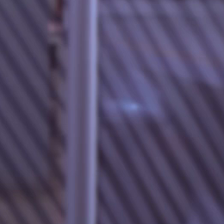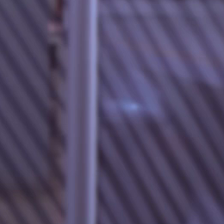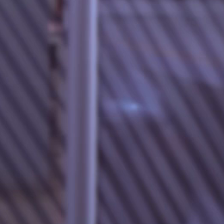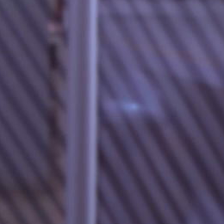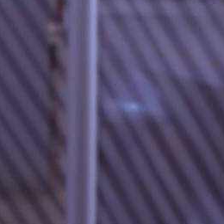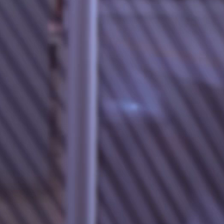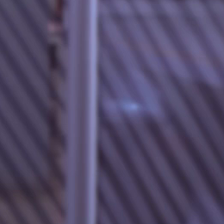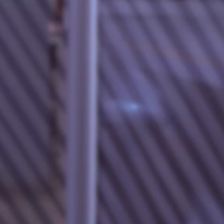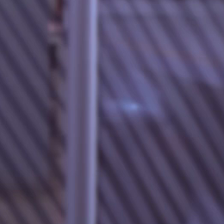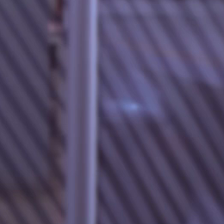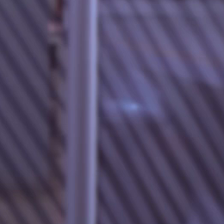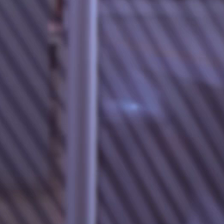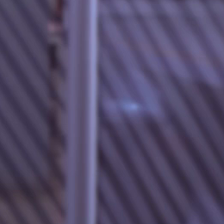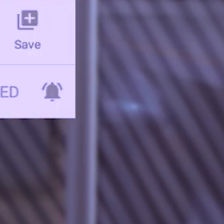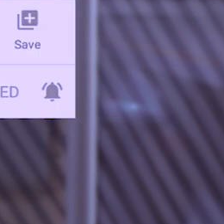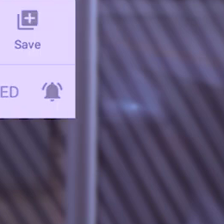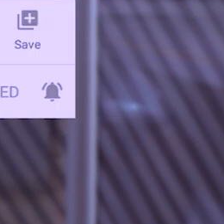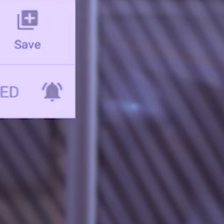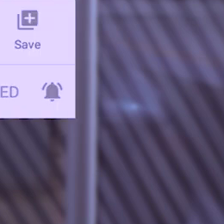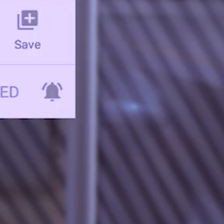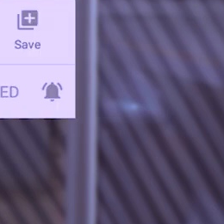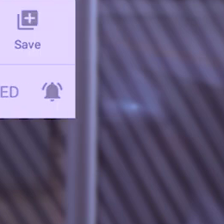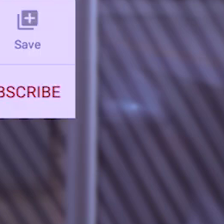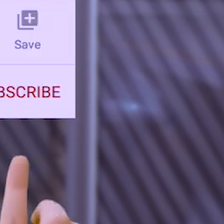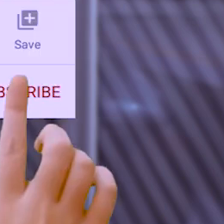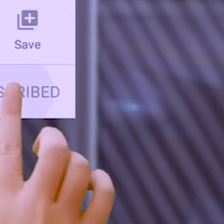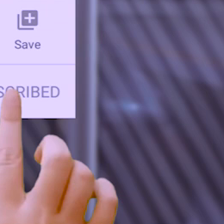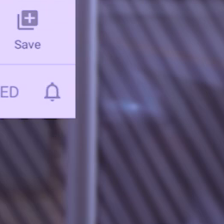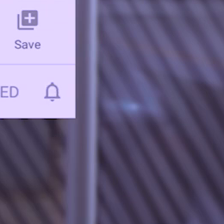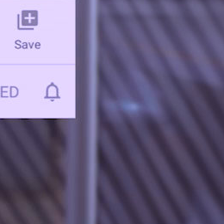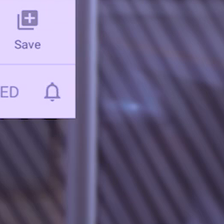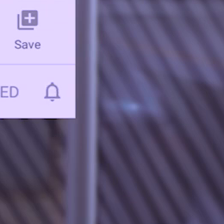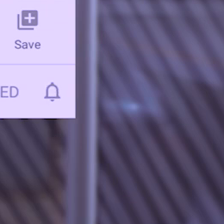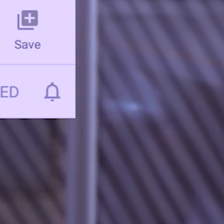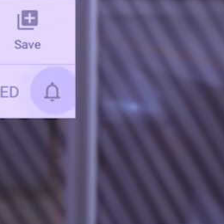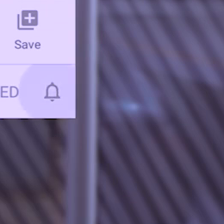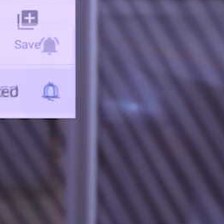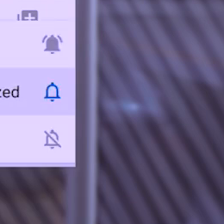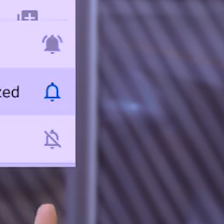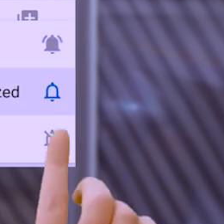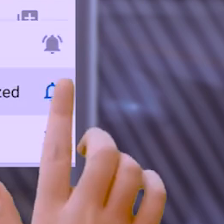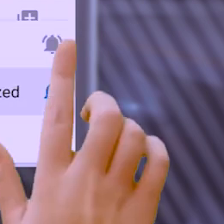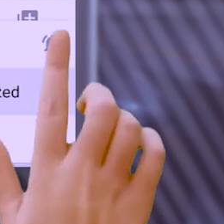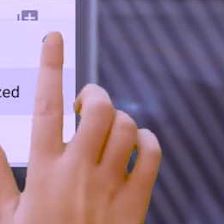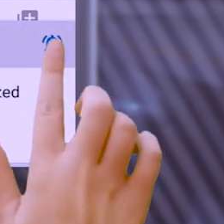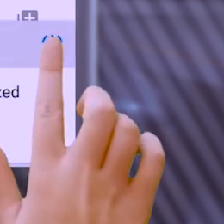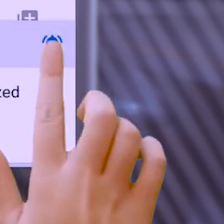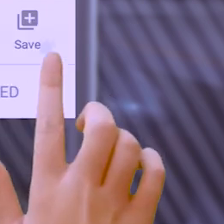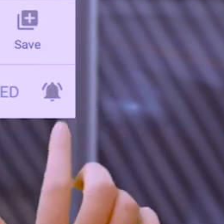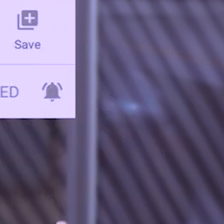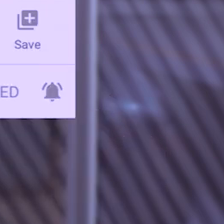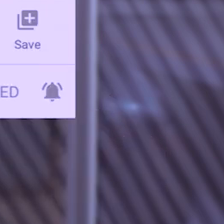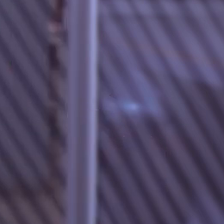Para obter mais informações, não se esqueça de curtir e subscrever no canal social media Gemen TV e clique também no botão